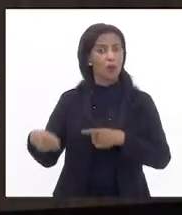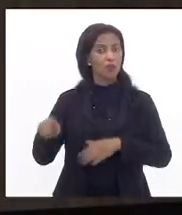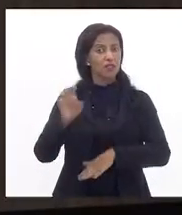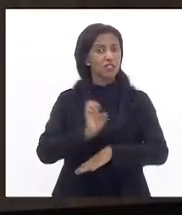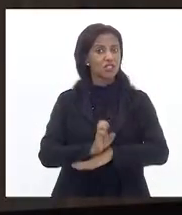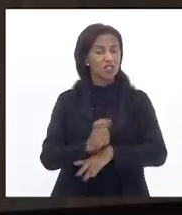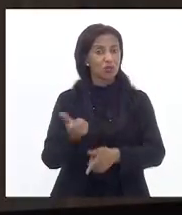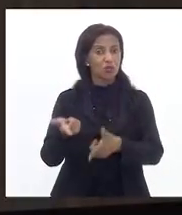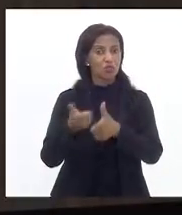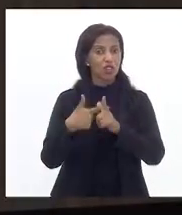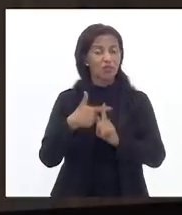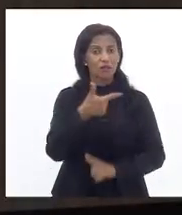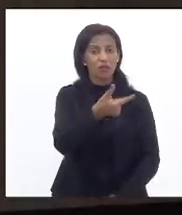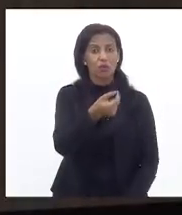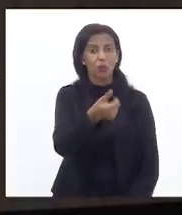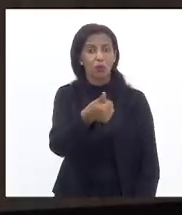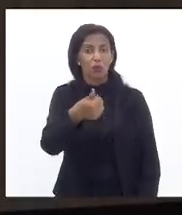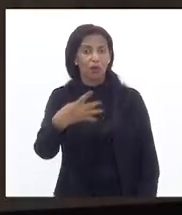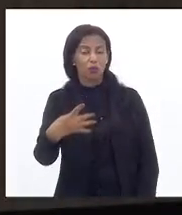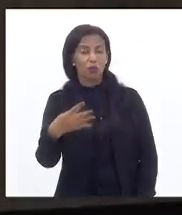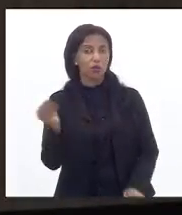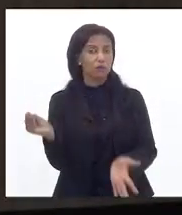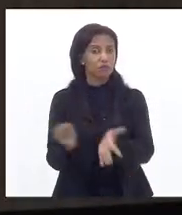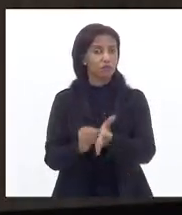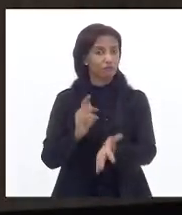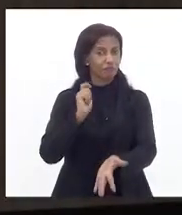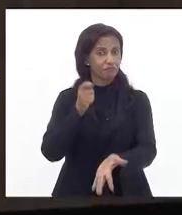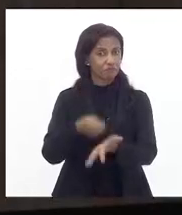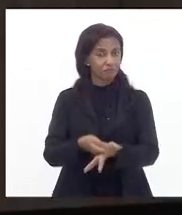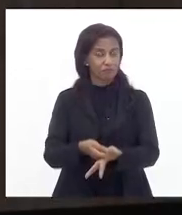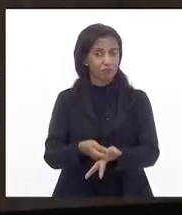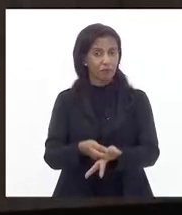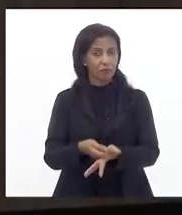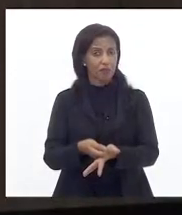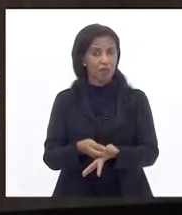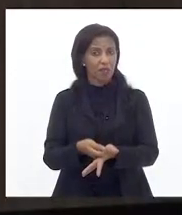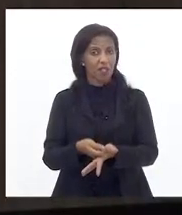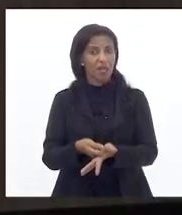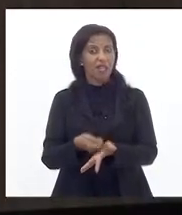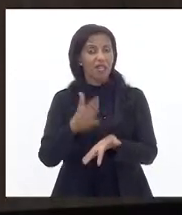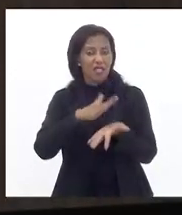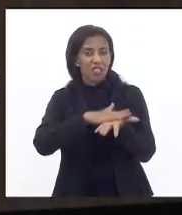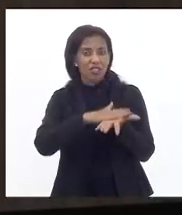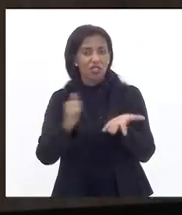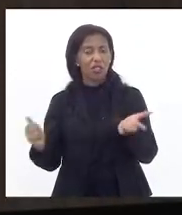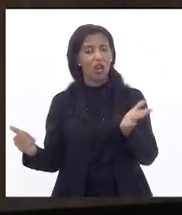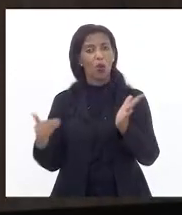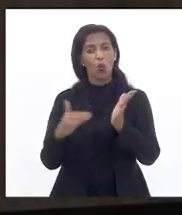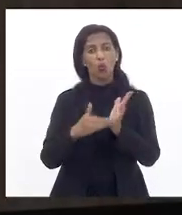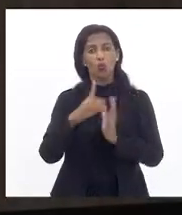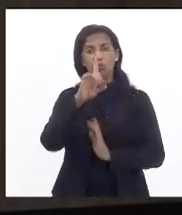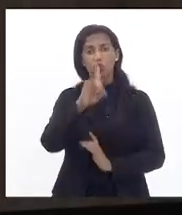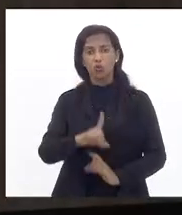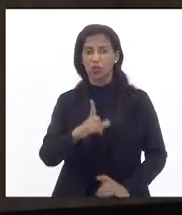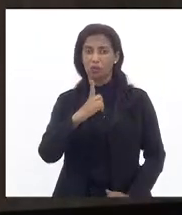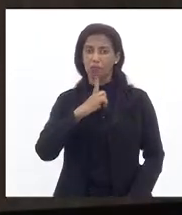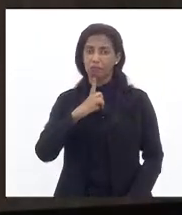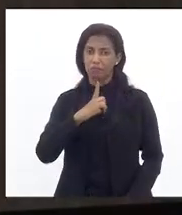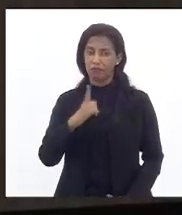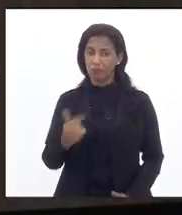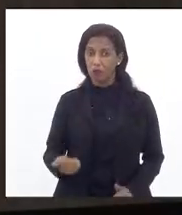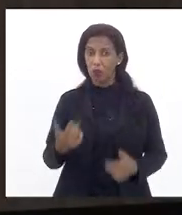estado nos deve desde 2014 e arranque os últimos direitos que nos restam